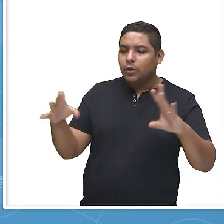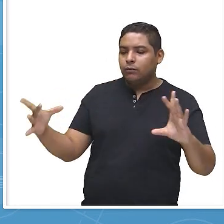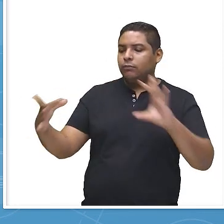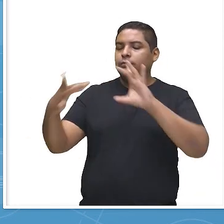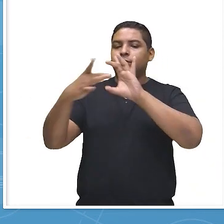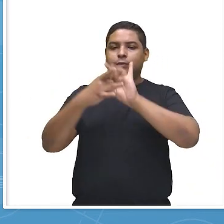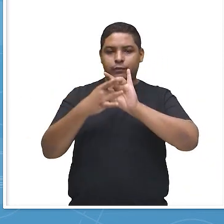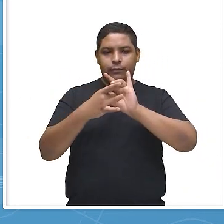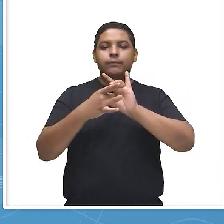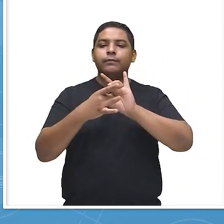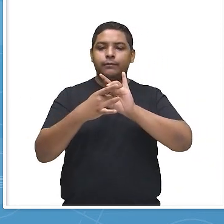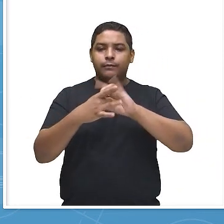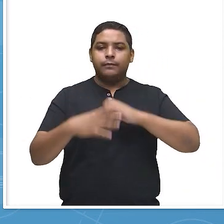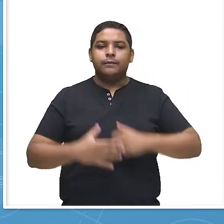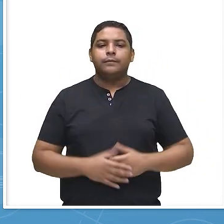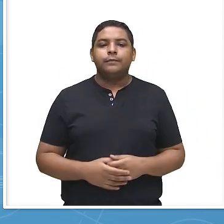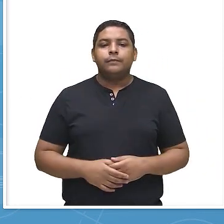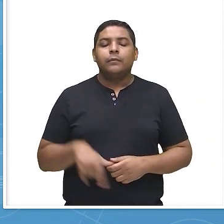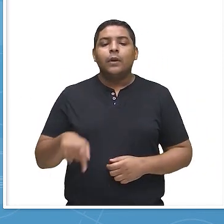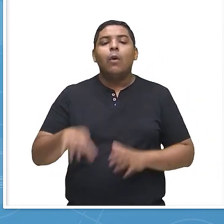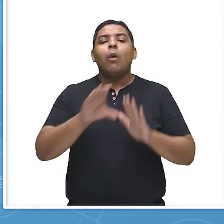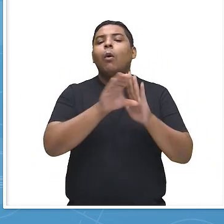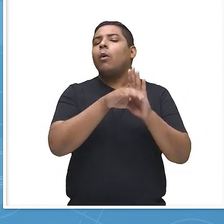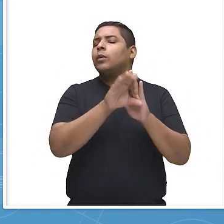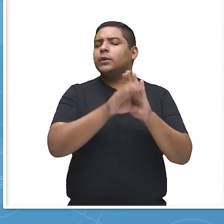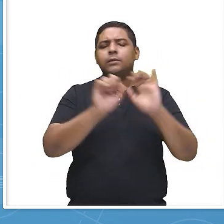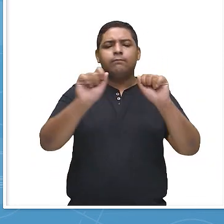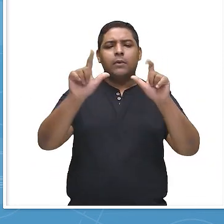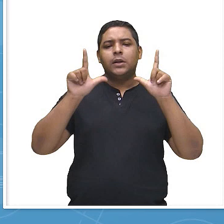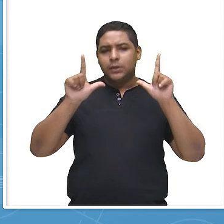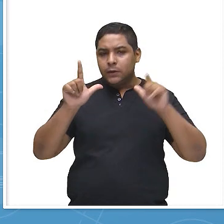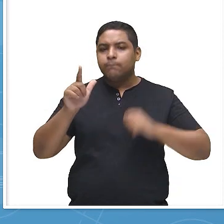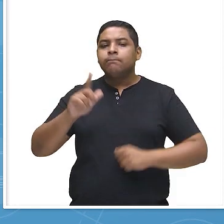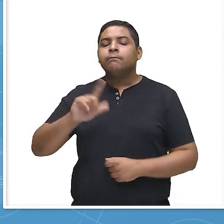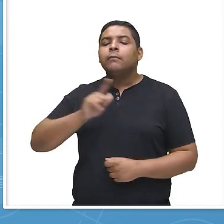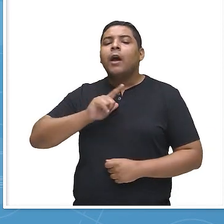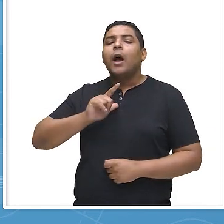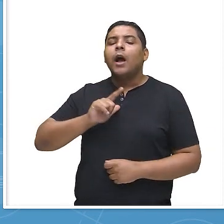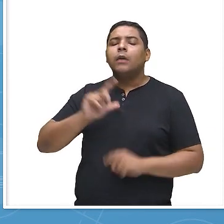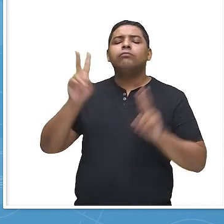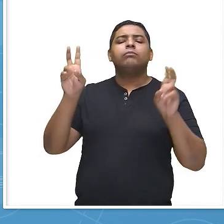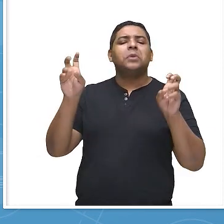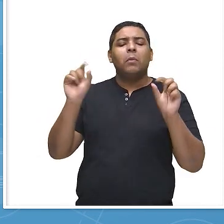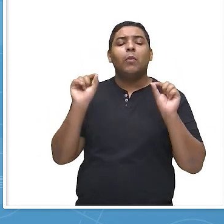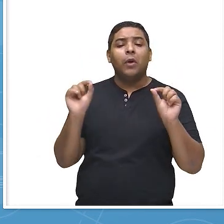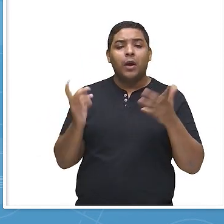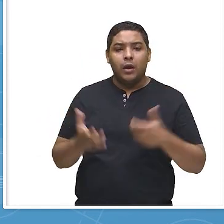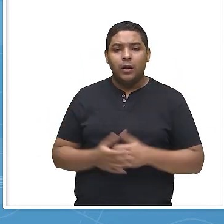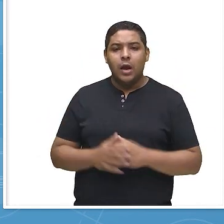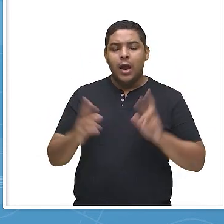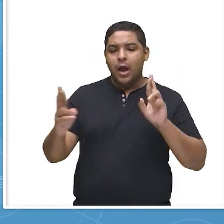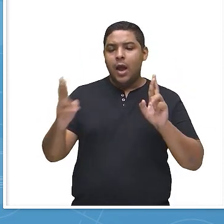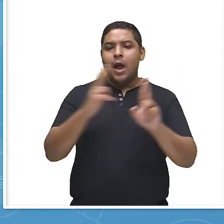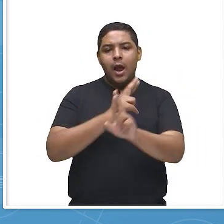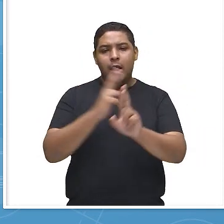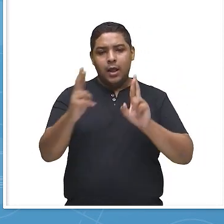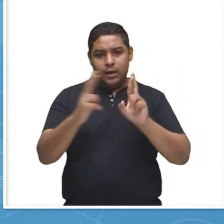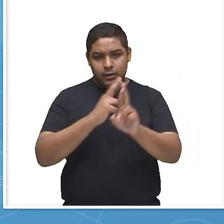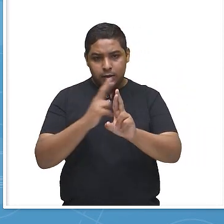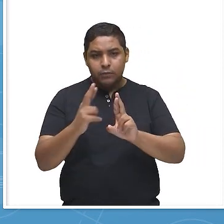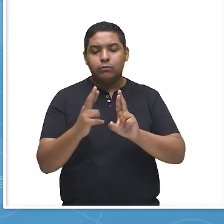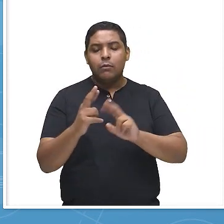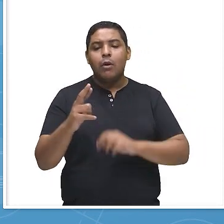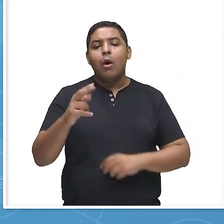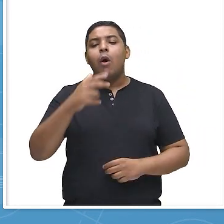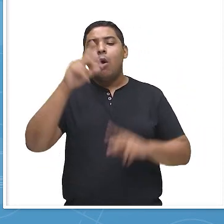de paisagem, nós estamos falando de uma ação do homem, uma relação do homem com o